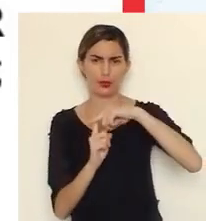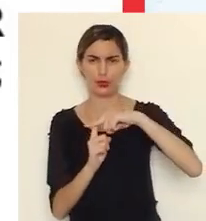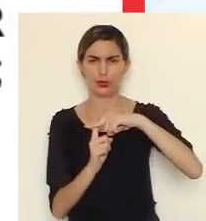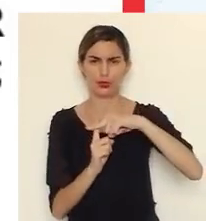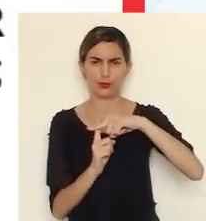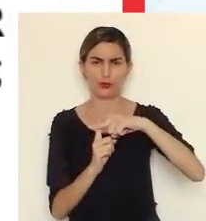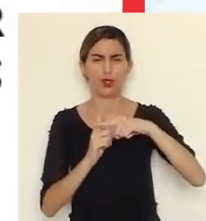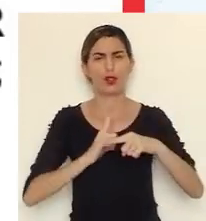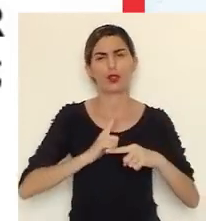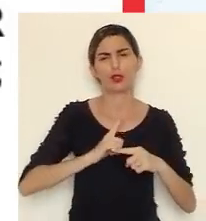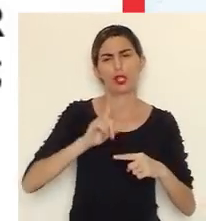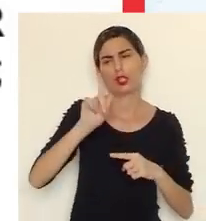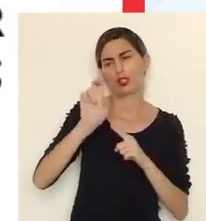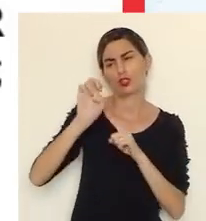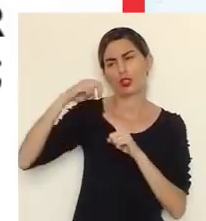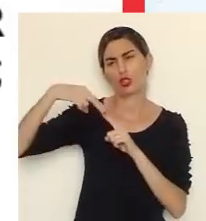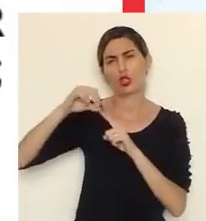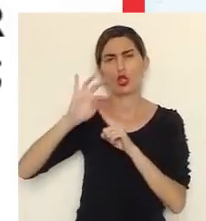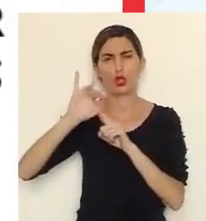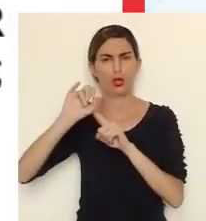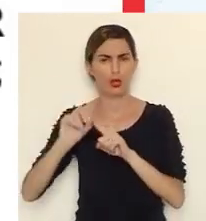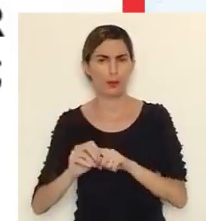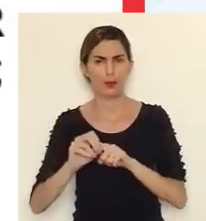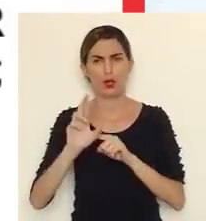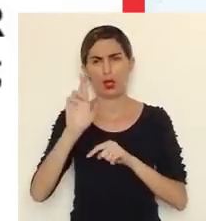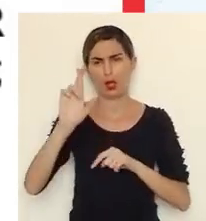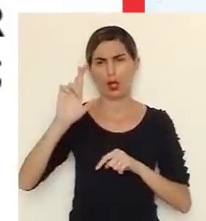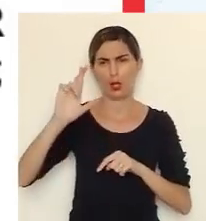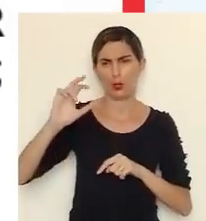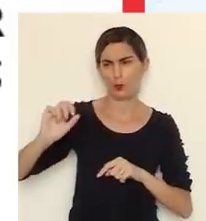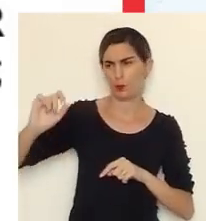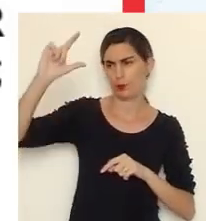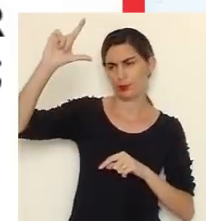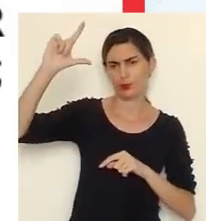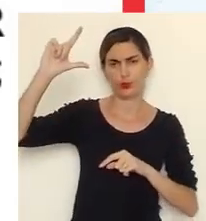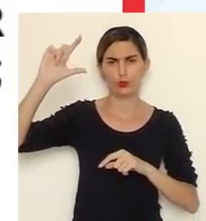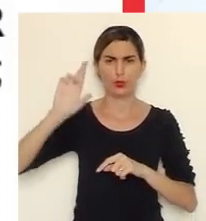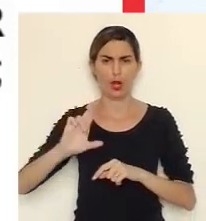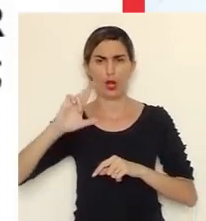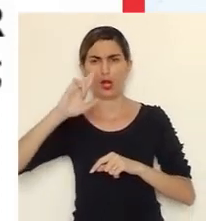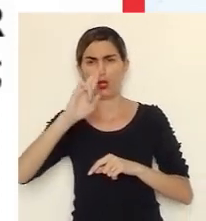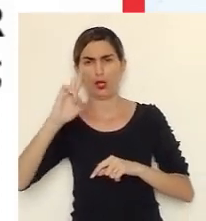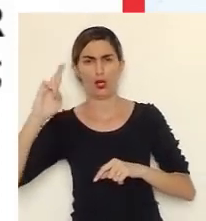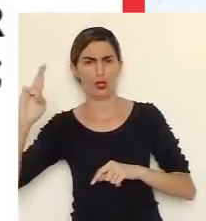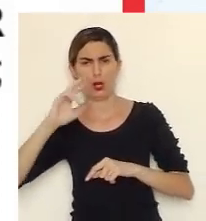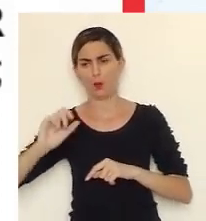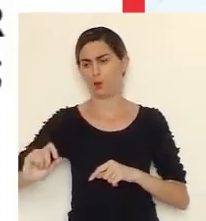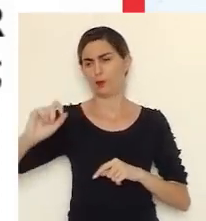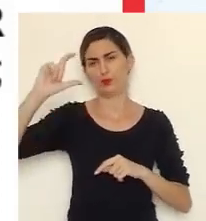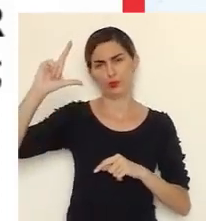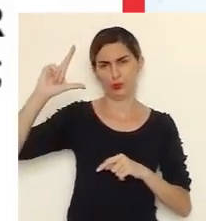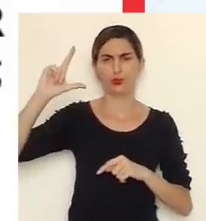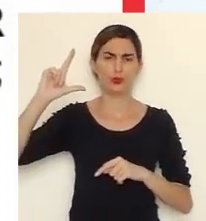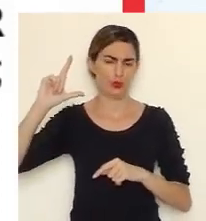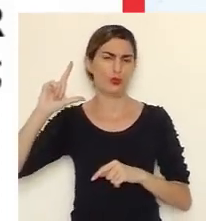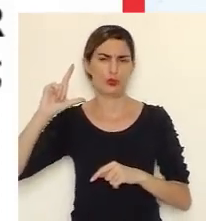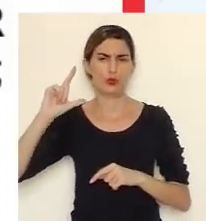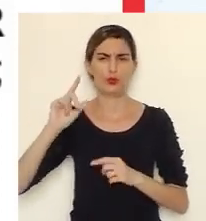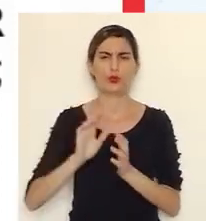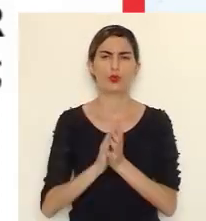RH positivo têm genótipo Rzão, né, que são maiúsculo, que a gente